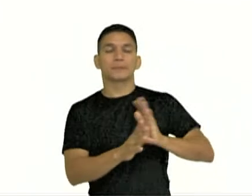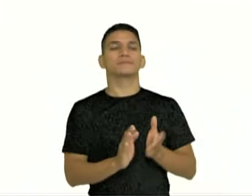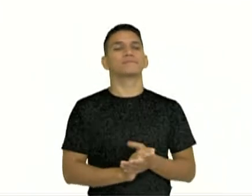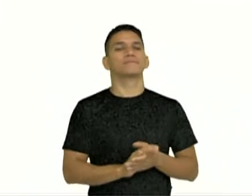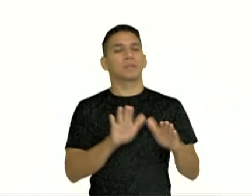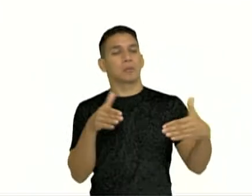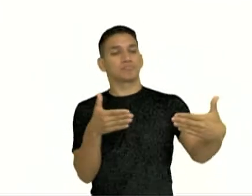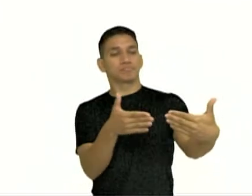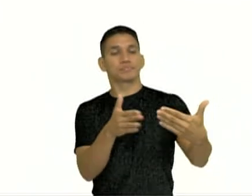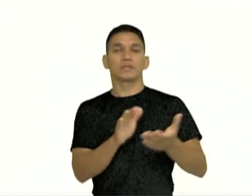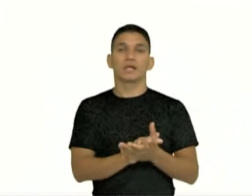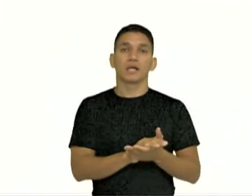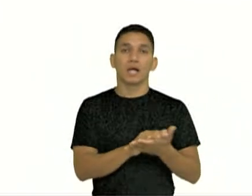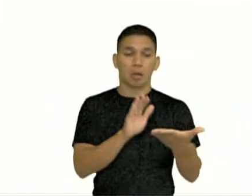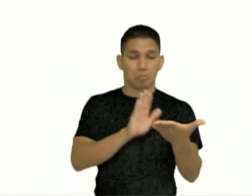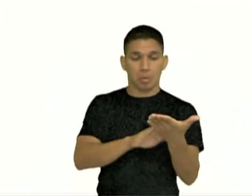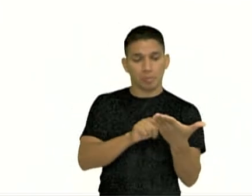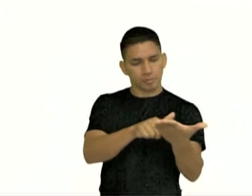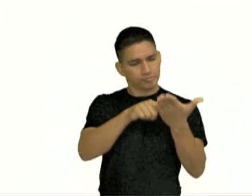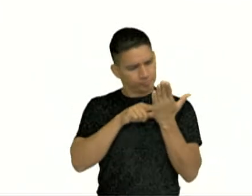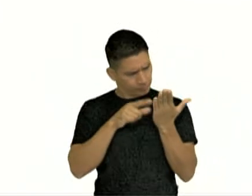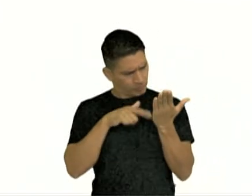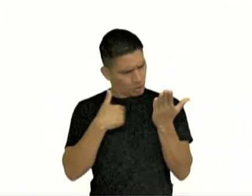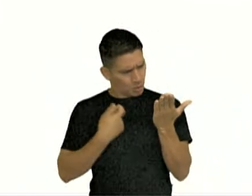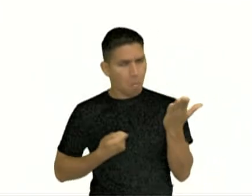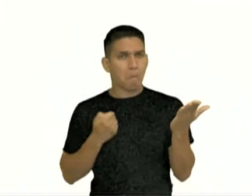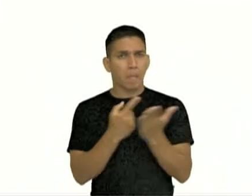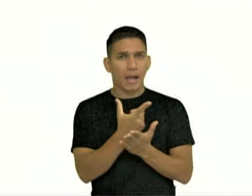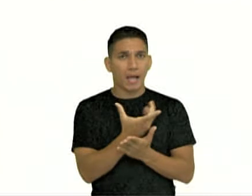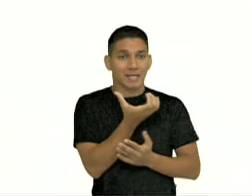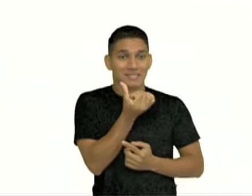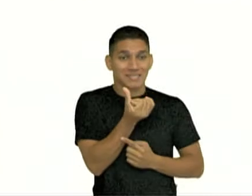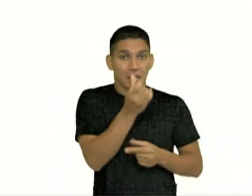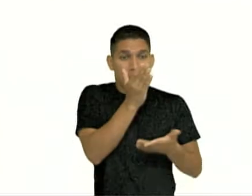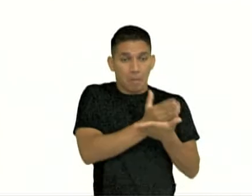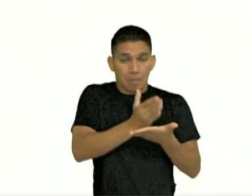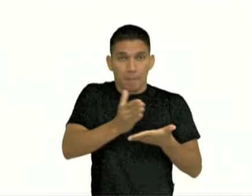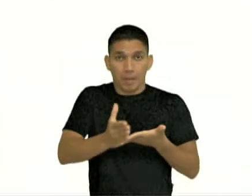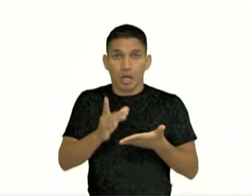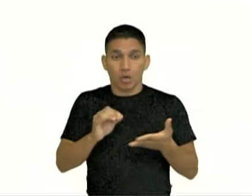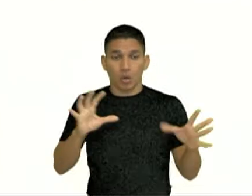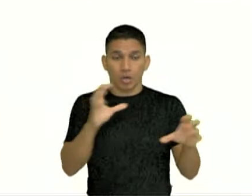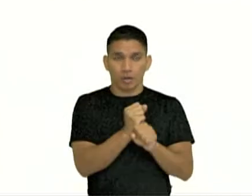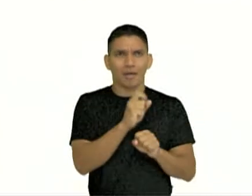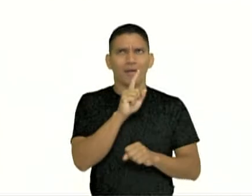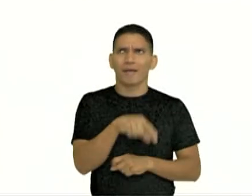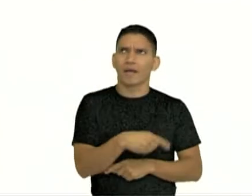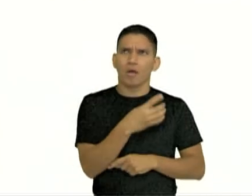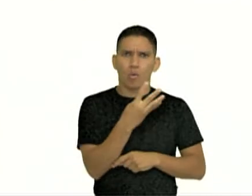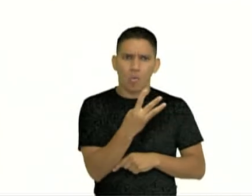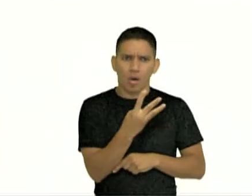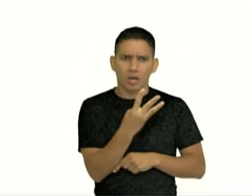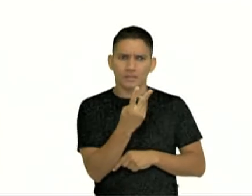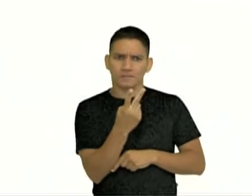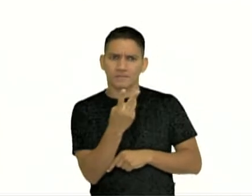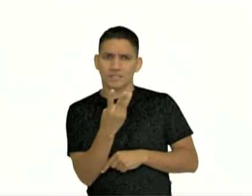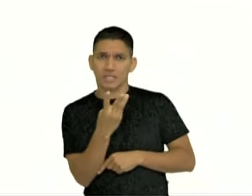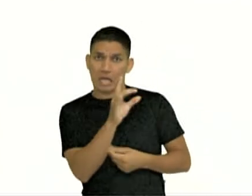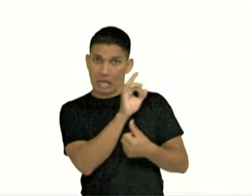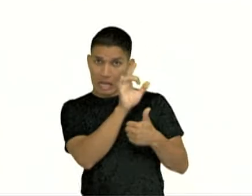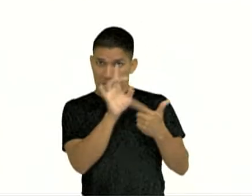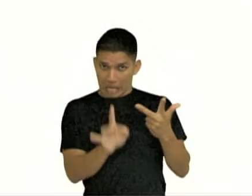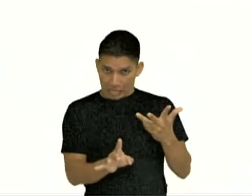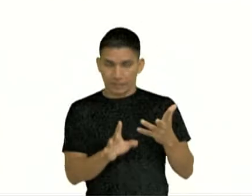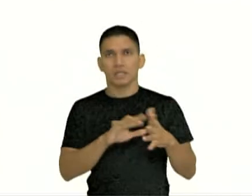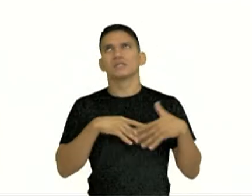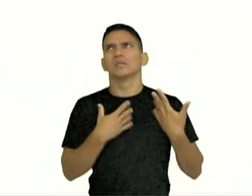recebeu lá que ele pagaria 6 prestações de 423. Ou seja, ele estava 2.000